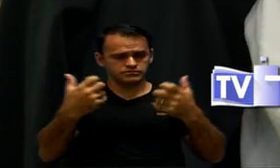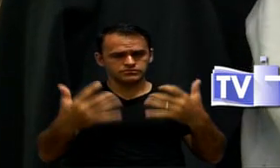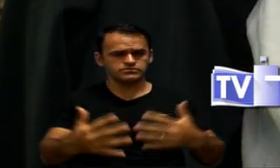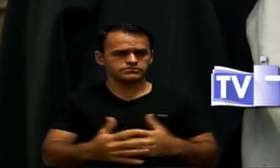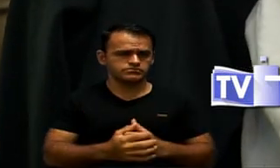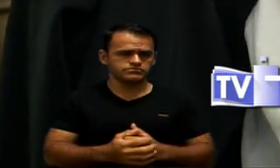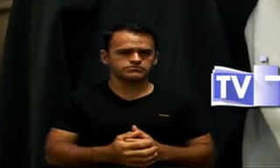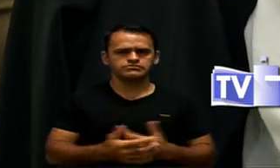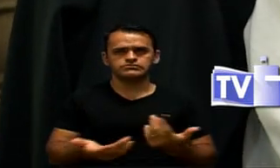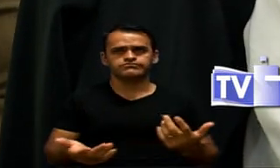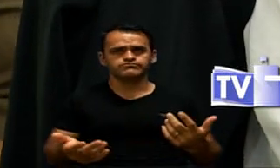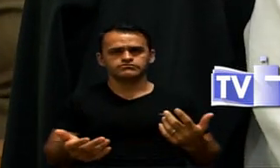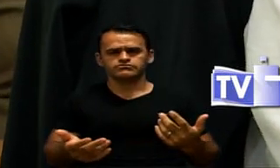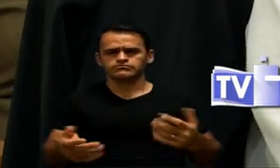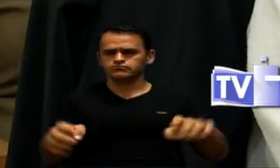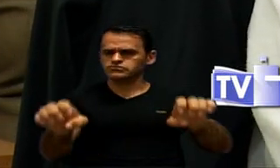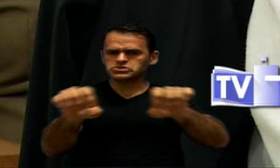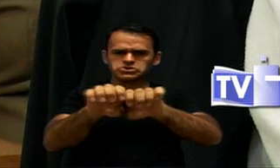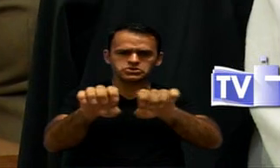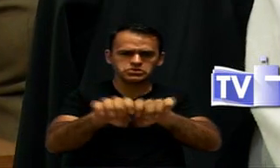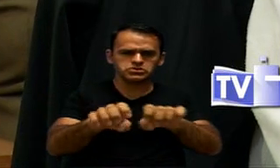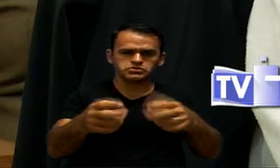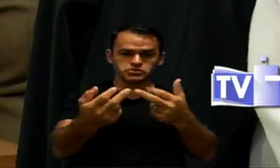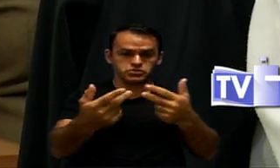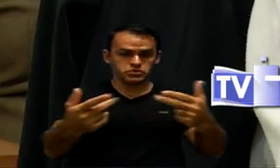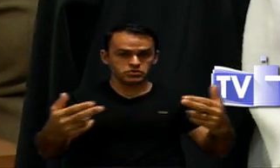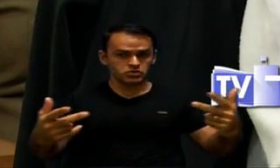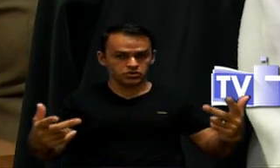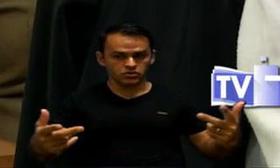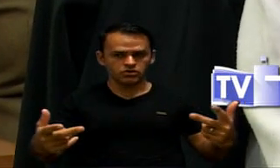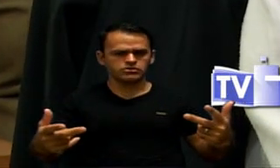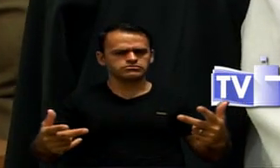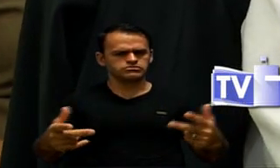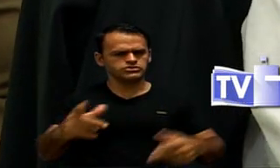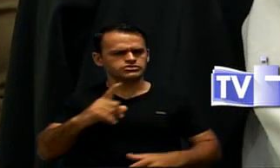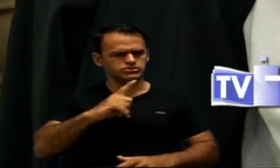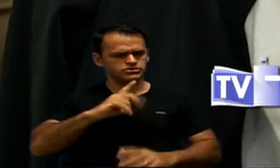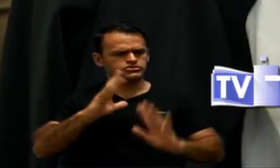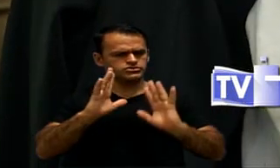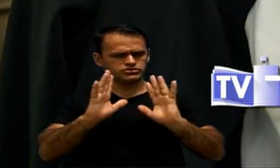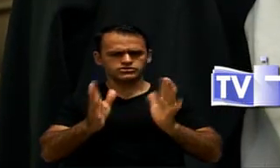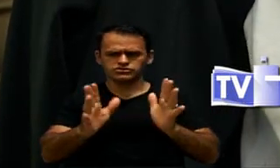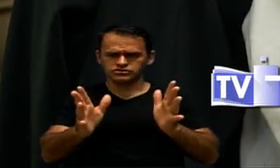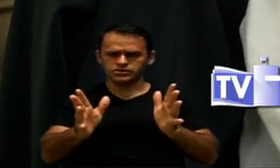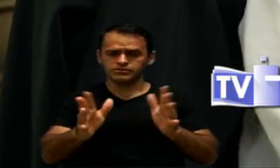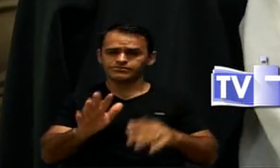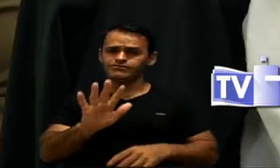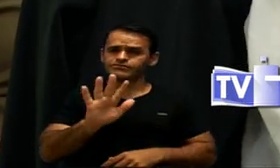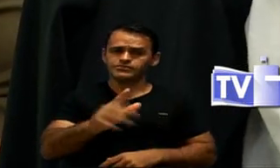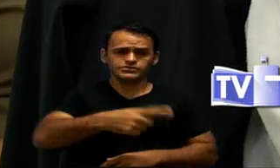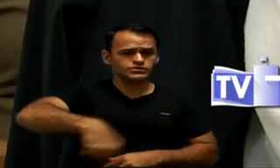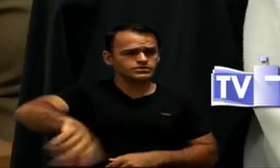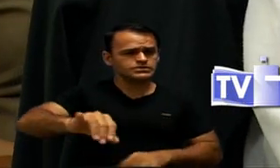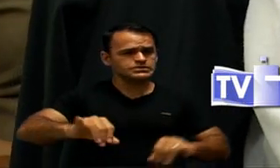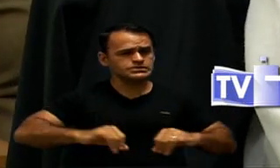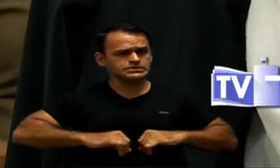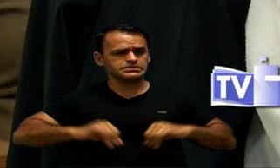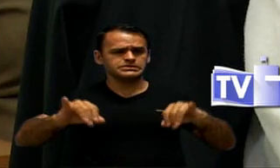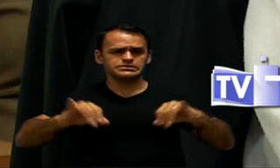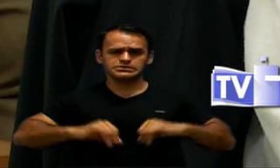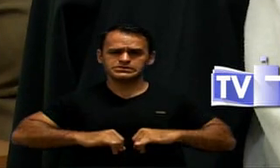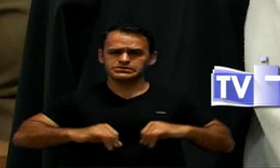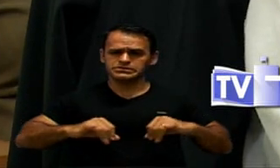só ter as estruturas formais. As estruturas já existem aqui no município, mas a gente está sofrendo e a gente vai sofrer um